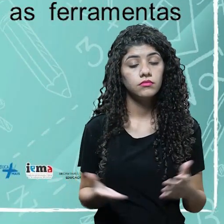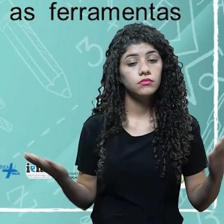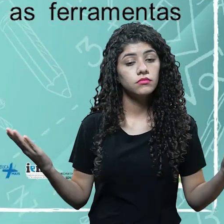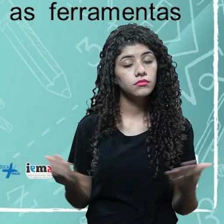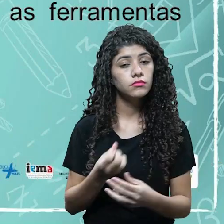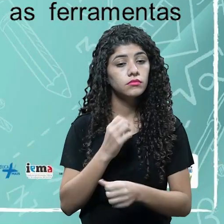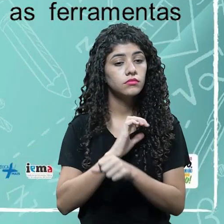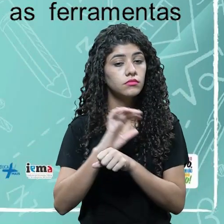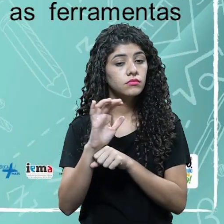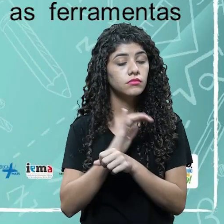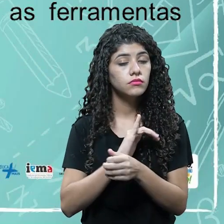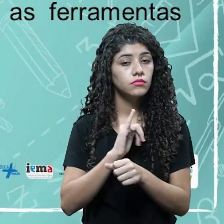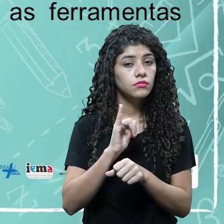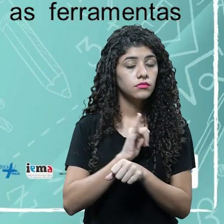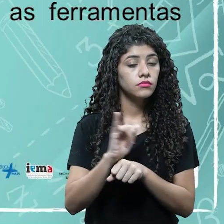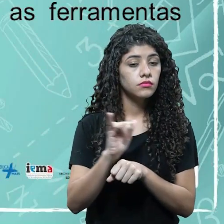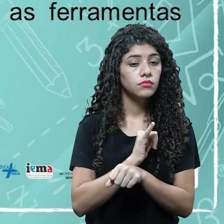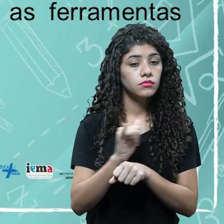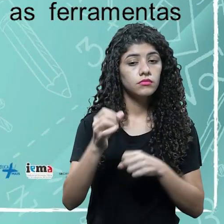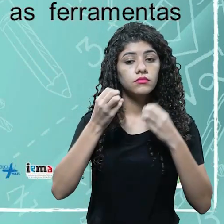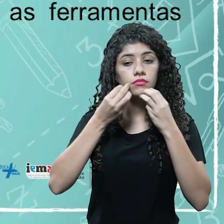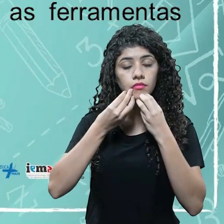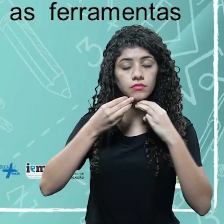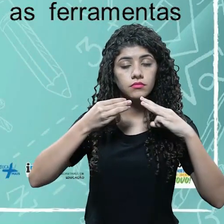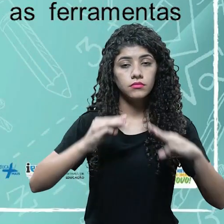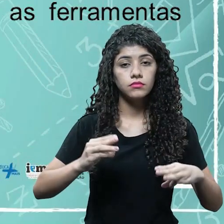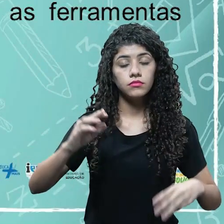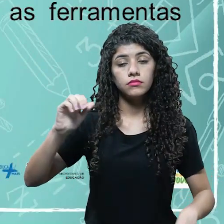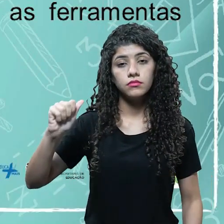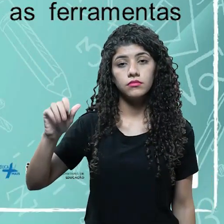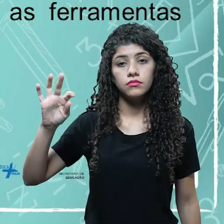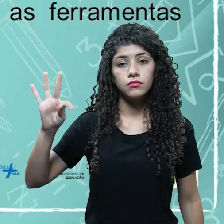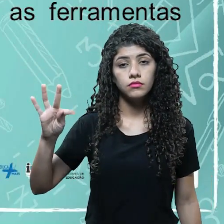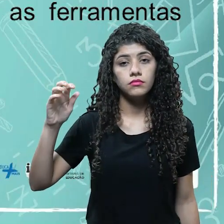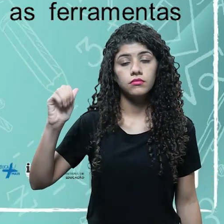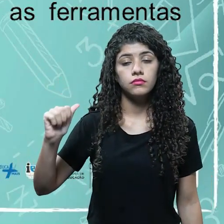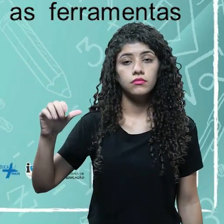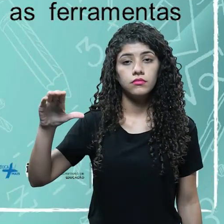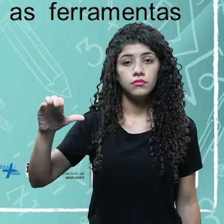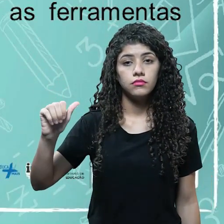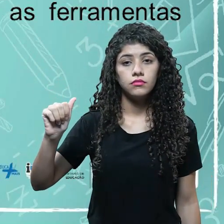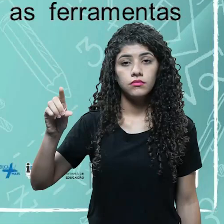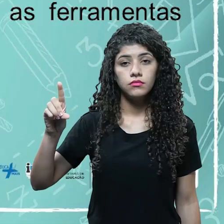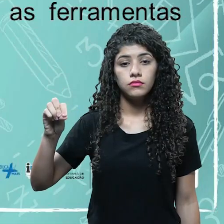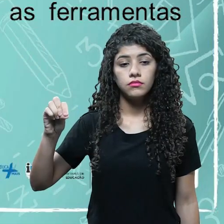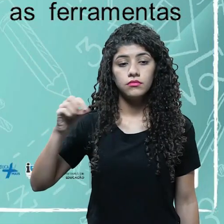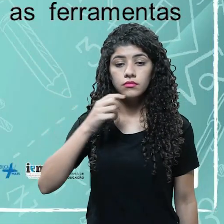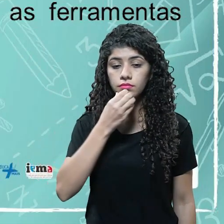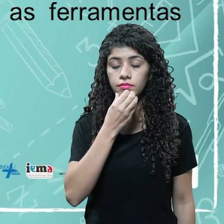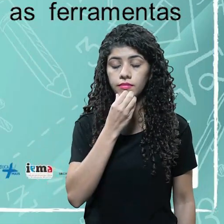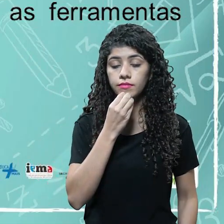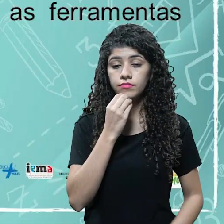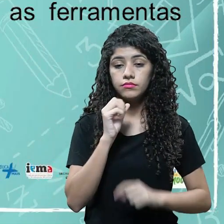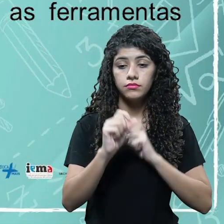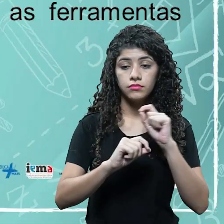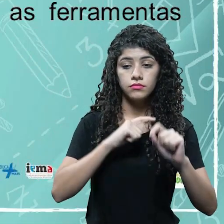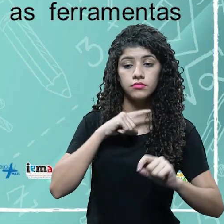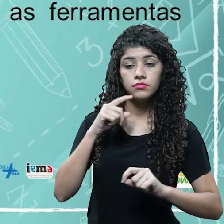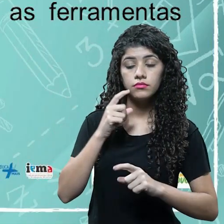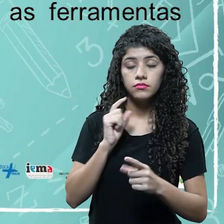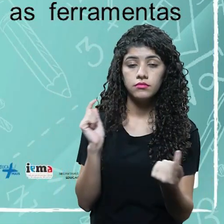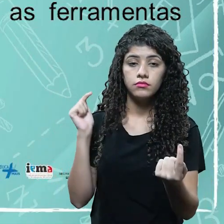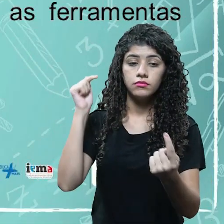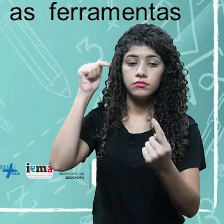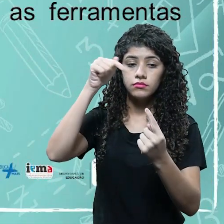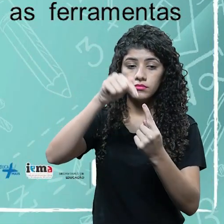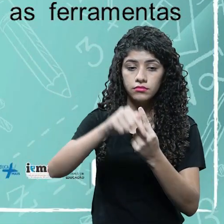Então, olha, as estratégias de marketing para o atacado. Vamos lá, ó. Empreender no mercado de atacado traz alguns desafios